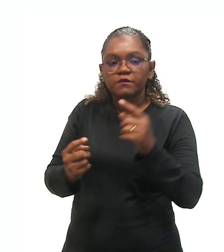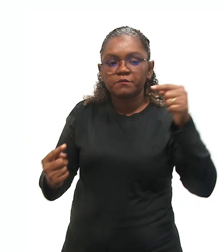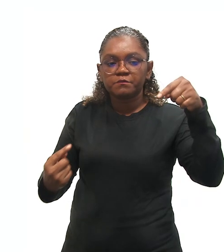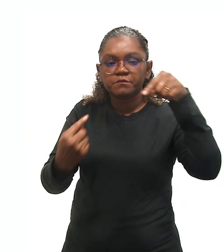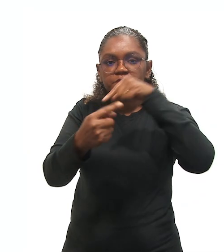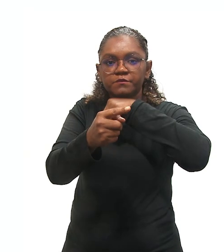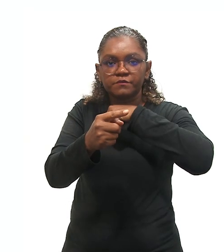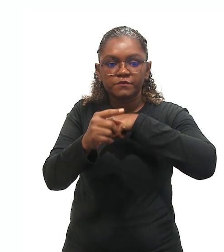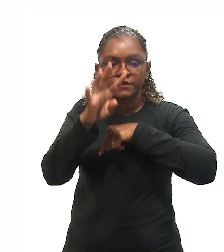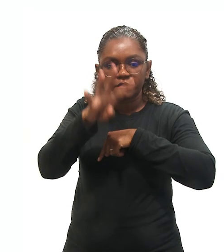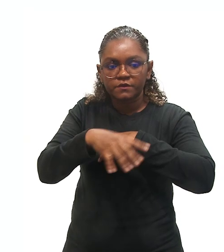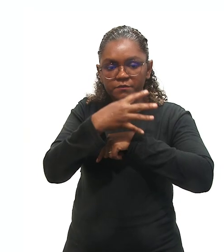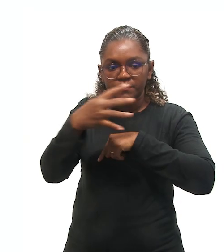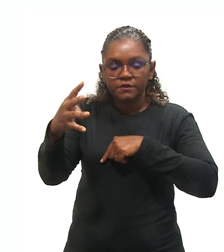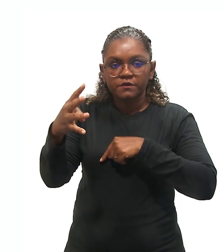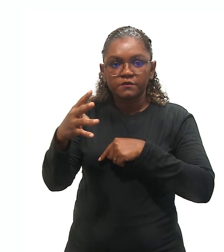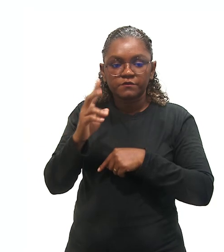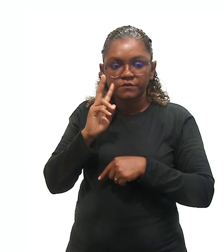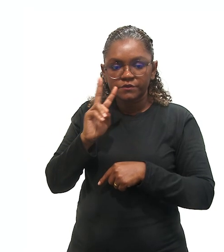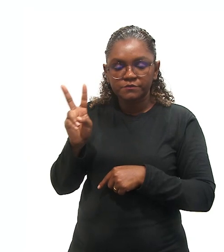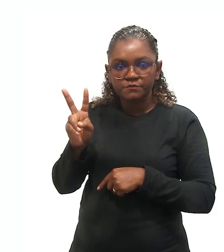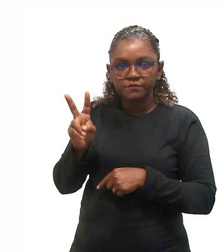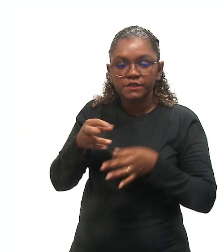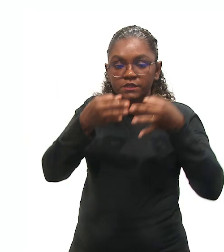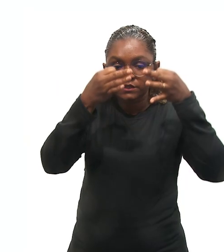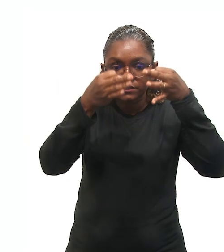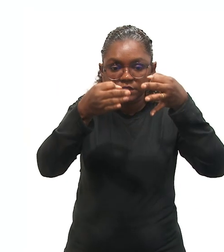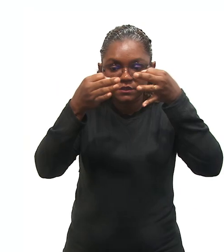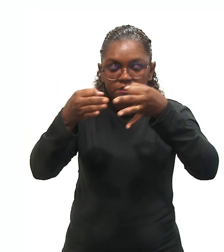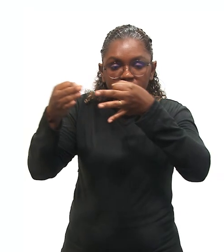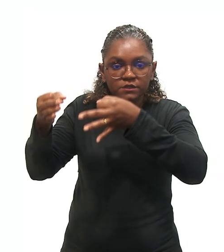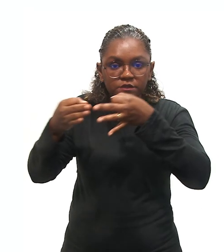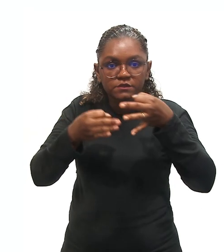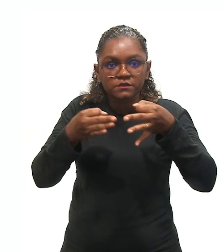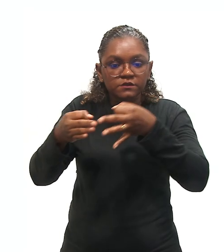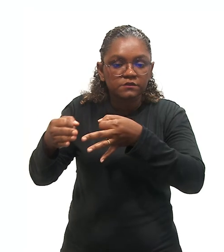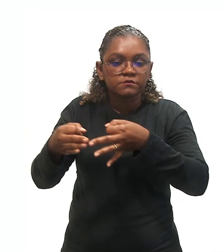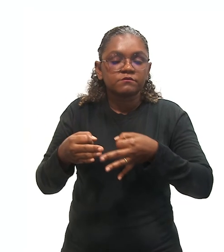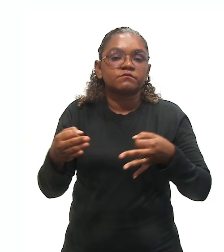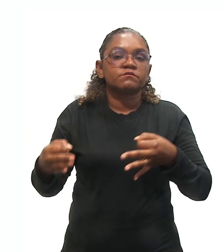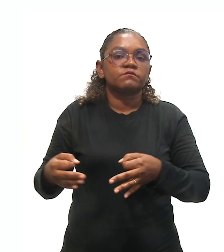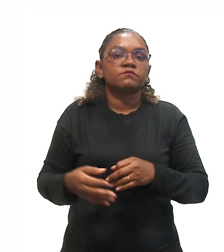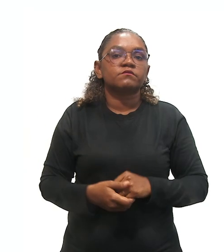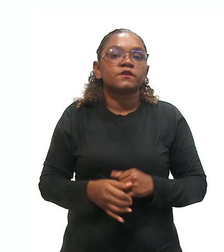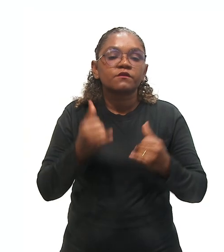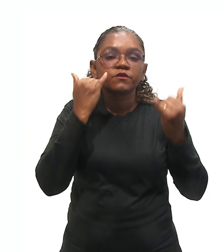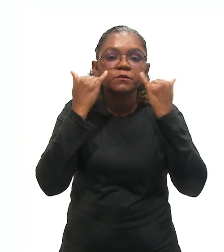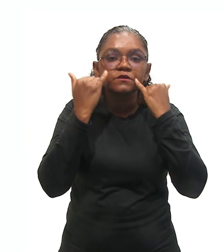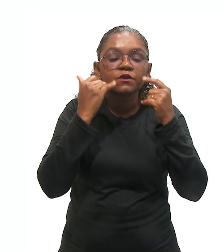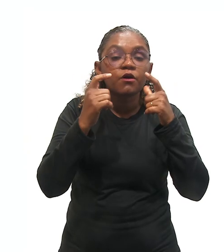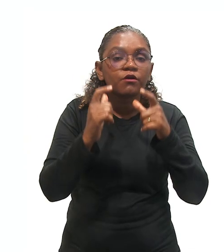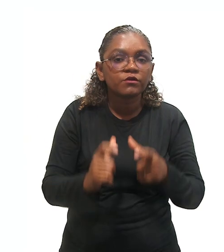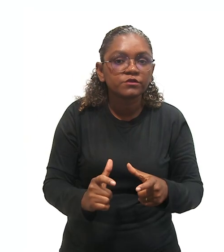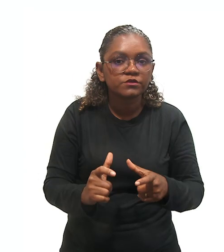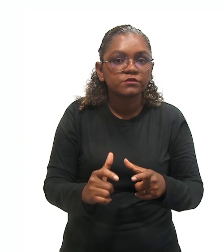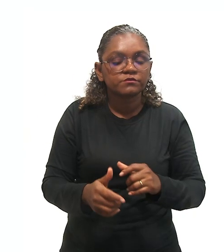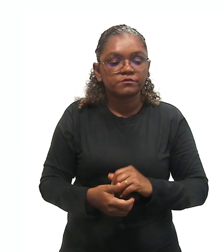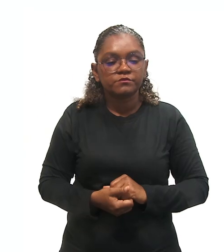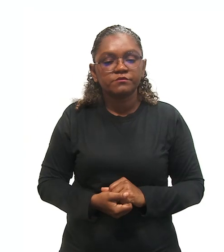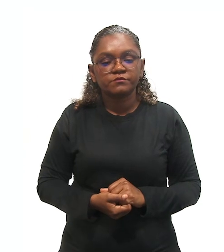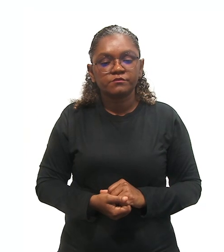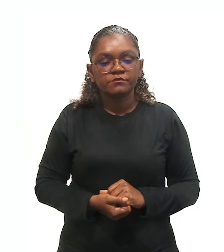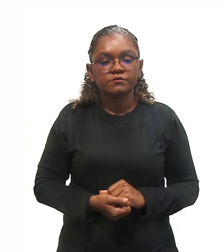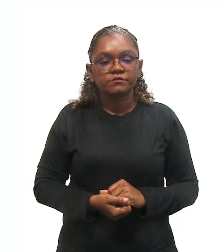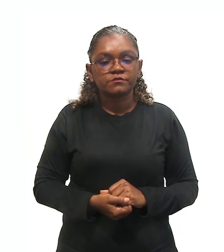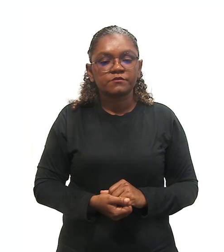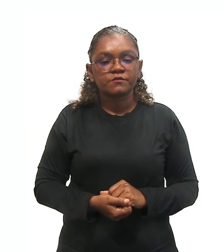variação patrimonial. Cada conta credita e debita na sua respectiva natureza patrimonial, tá?